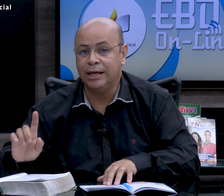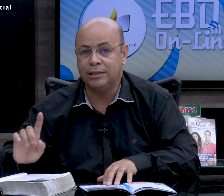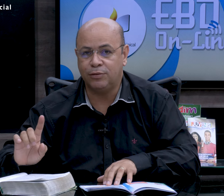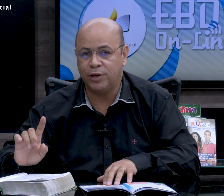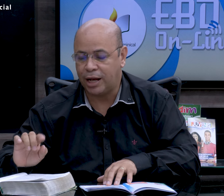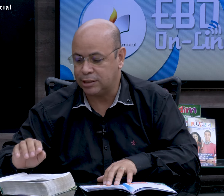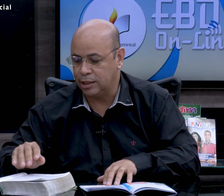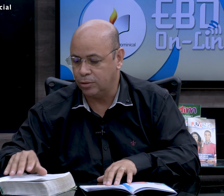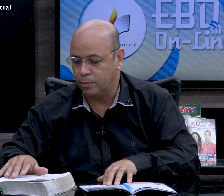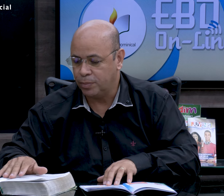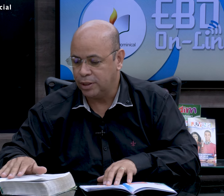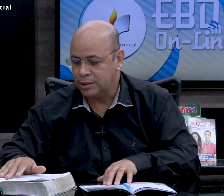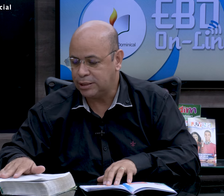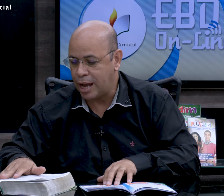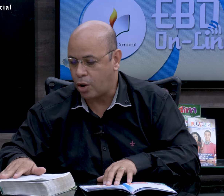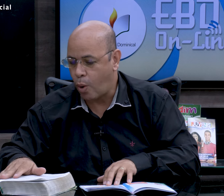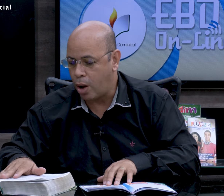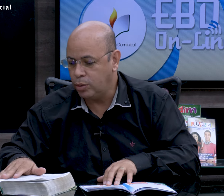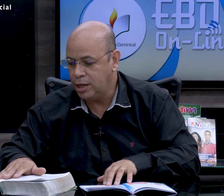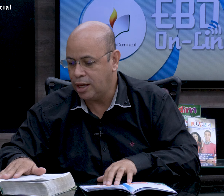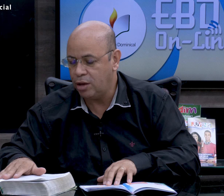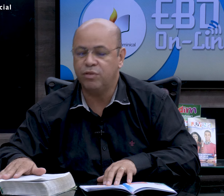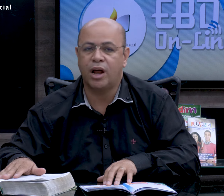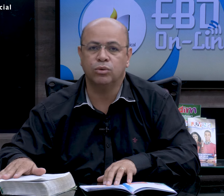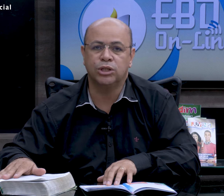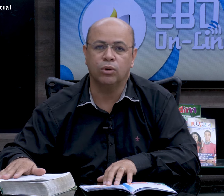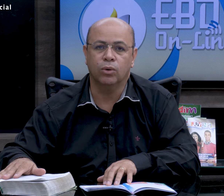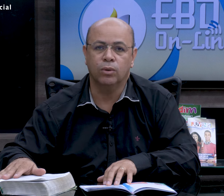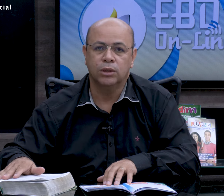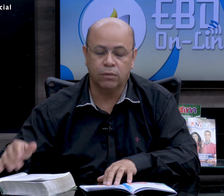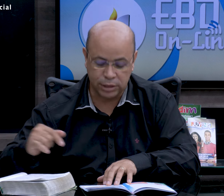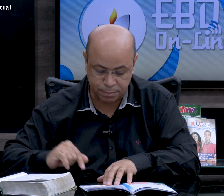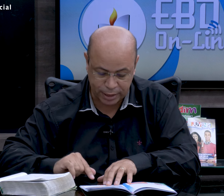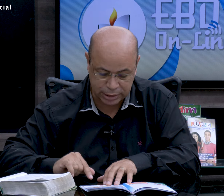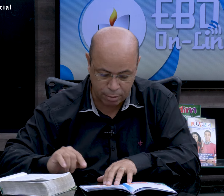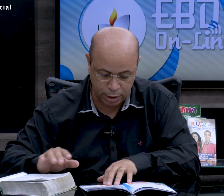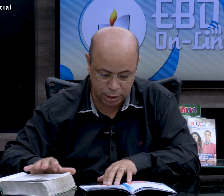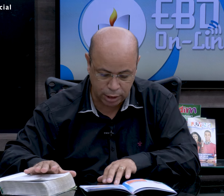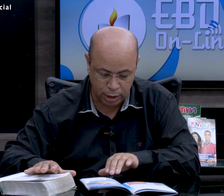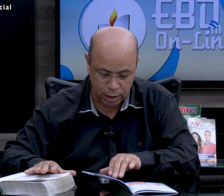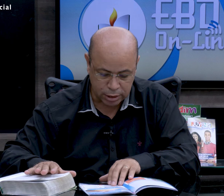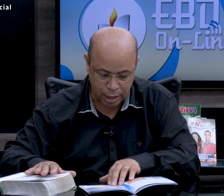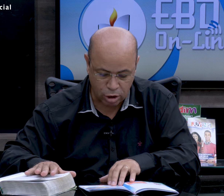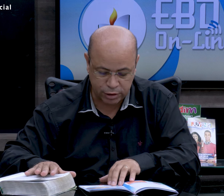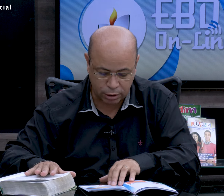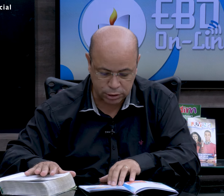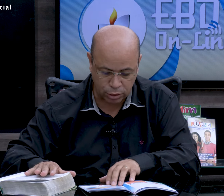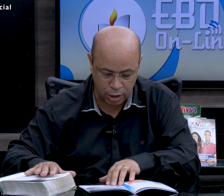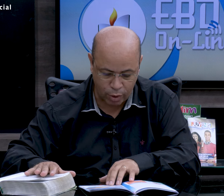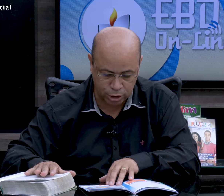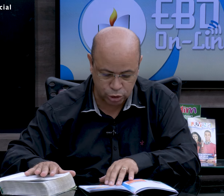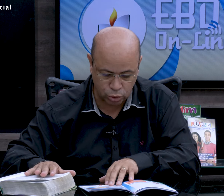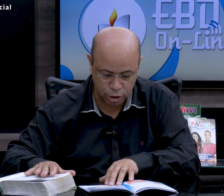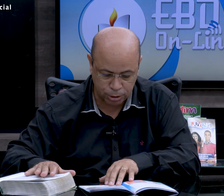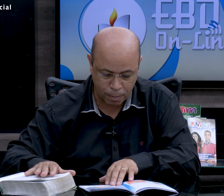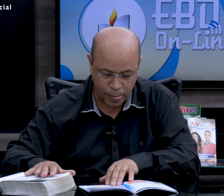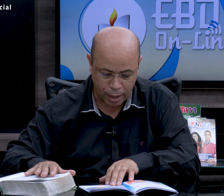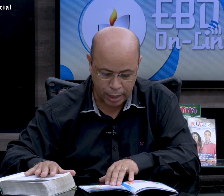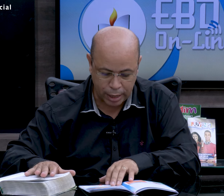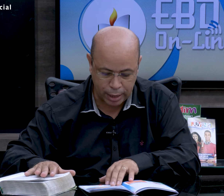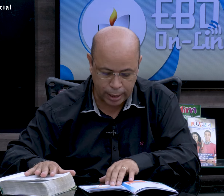a Santificação sem a qual Ninguém Verá o Senhor então vocês percebem que na nova tradução da linguagem de